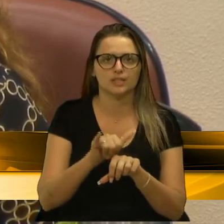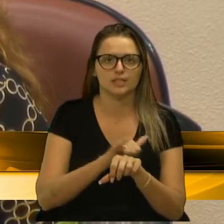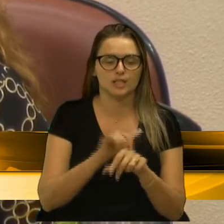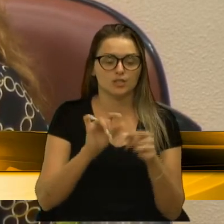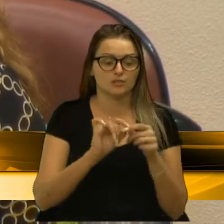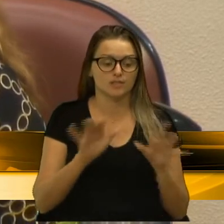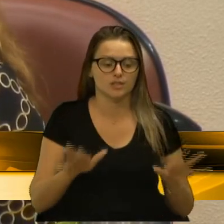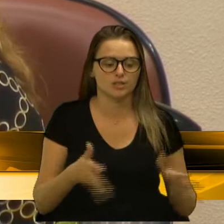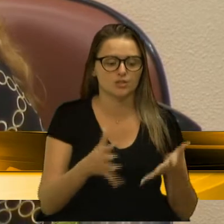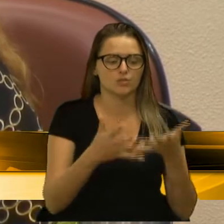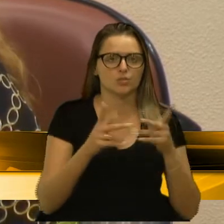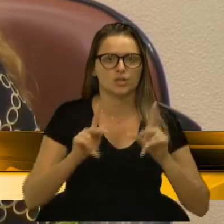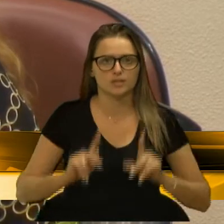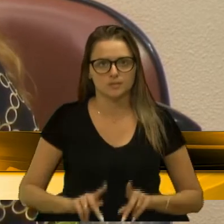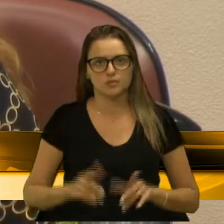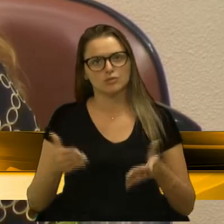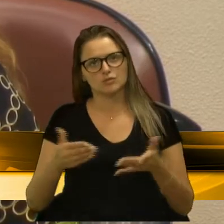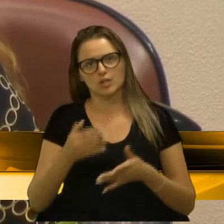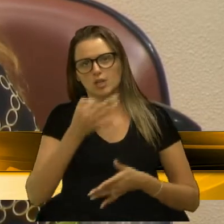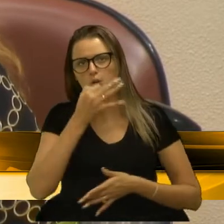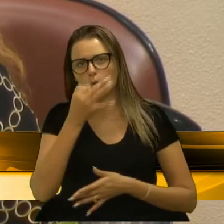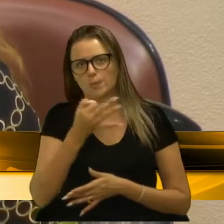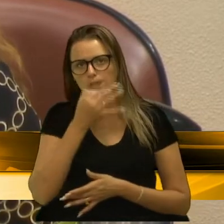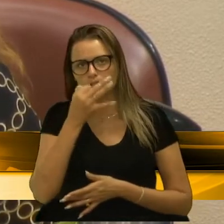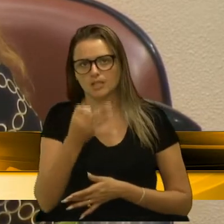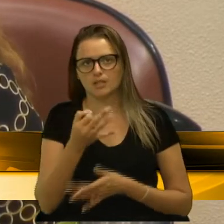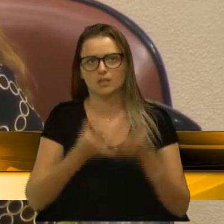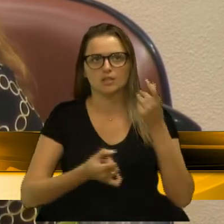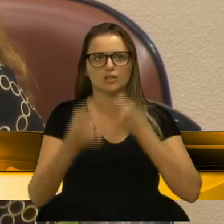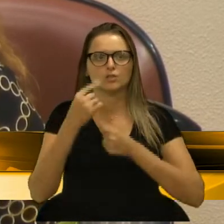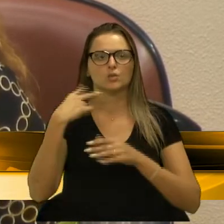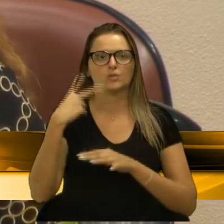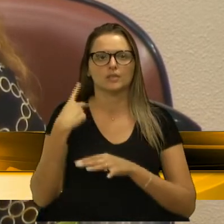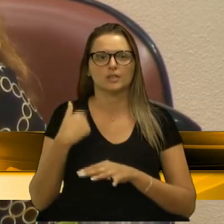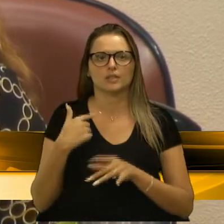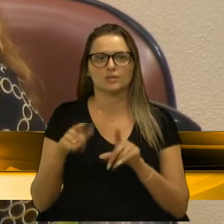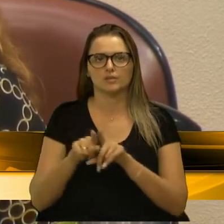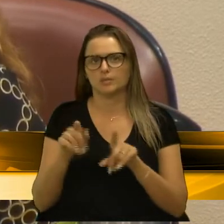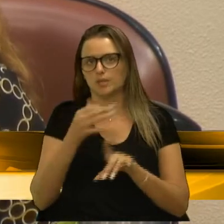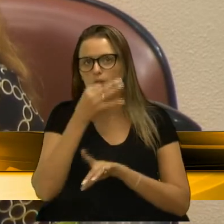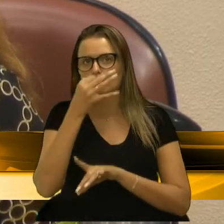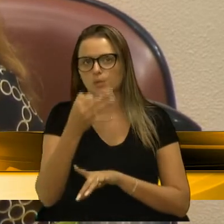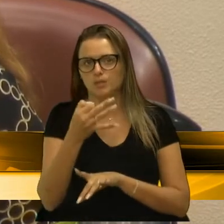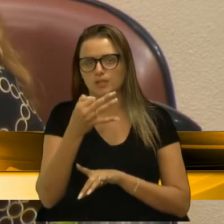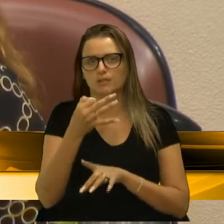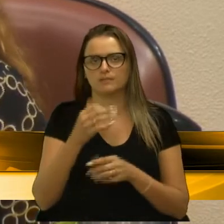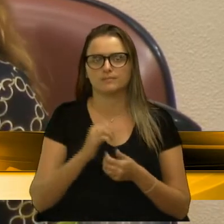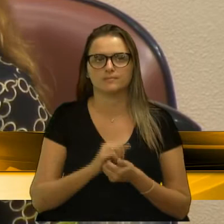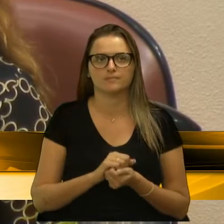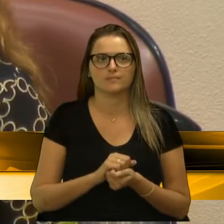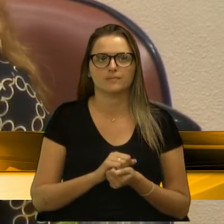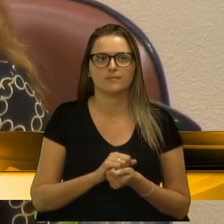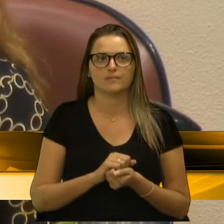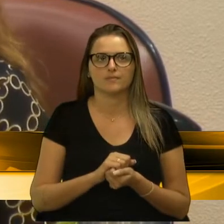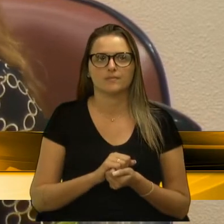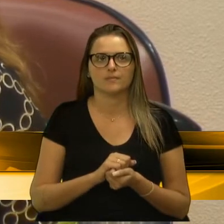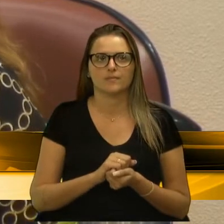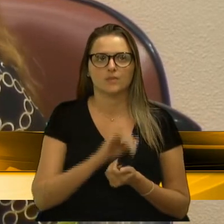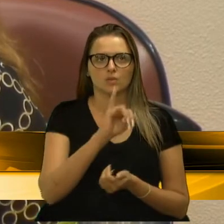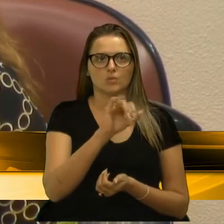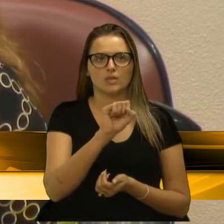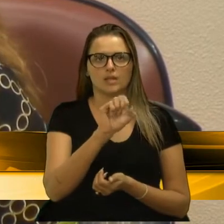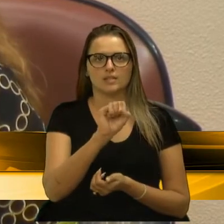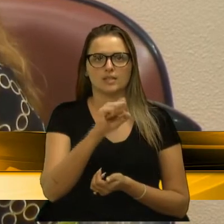as pessoas, né? Já foi sugerido por alguns vereadores, da minha parte também é uma sugestão bastante válida, a questão do